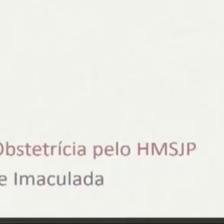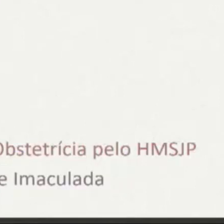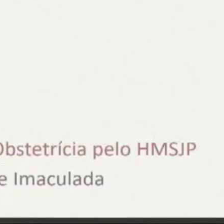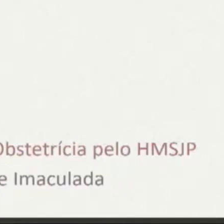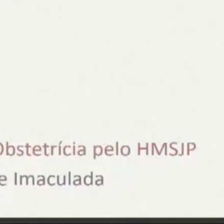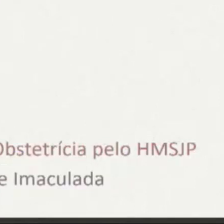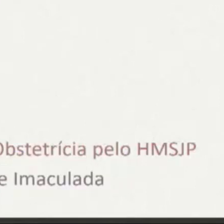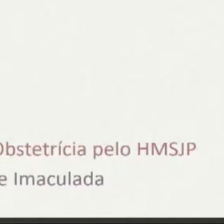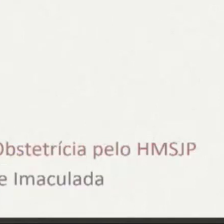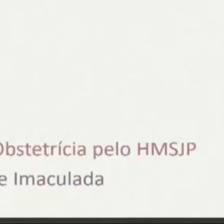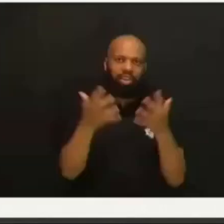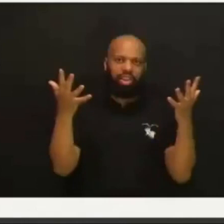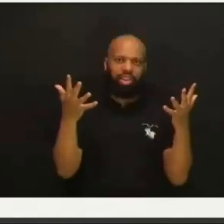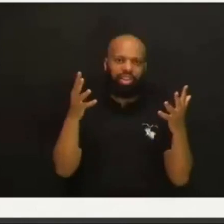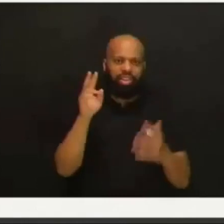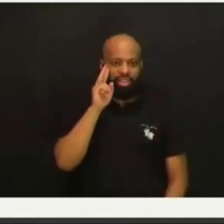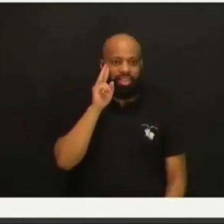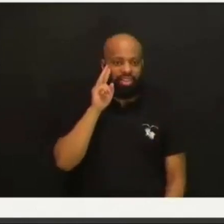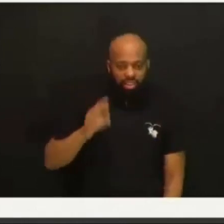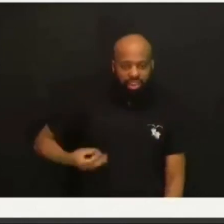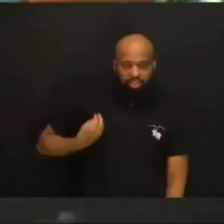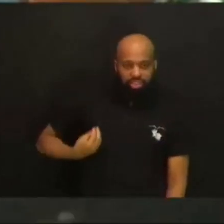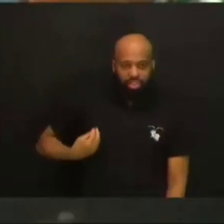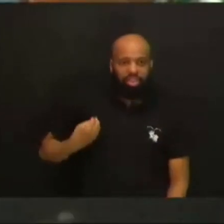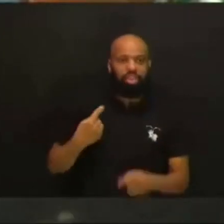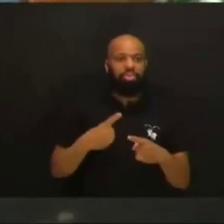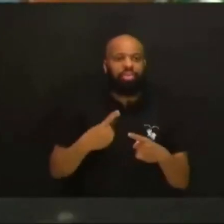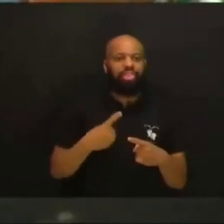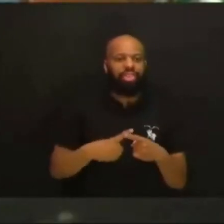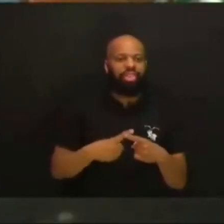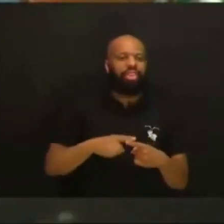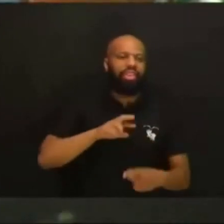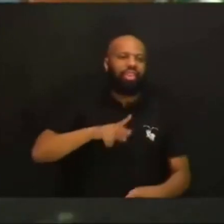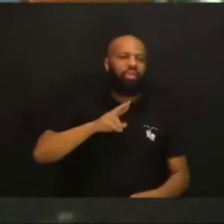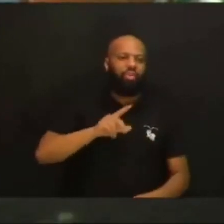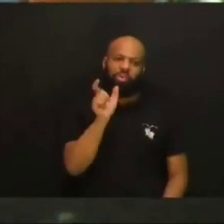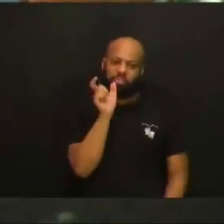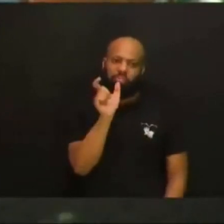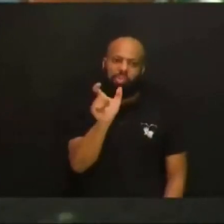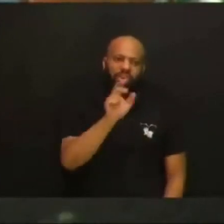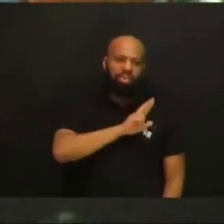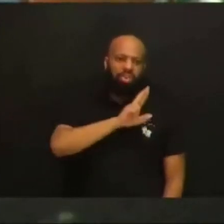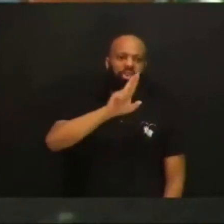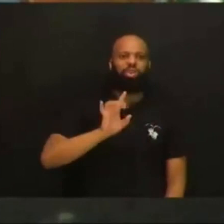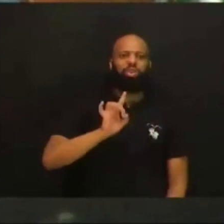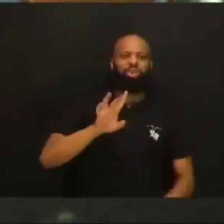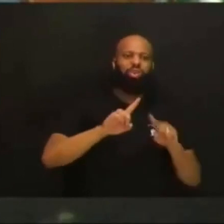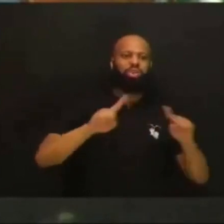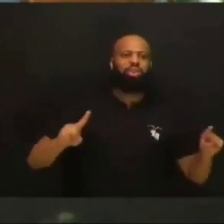vida. E o milagre aqui não entraria nem tanto como um termo religioso, mas como algo